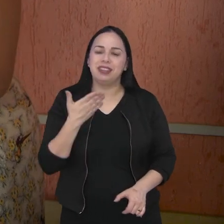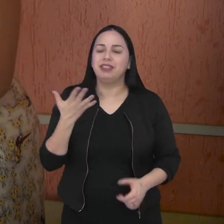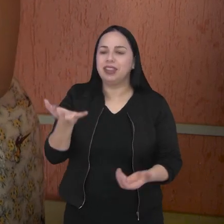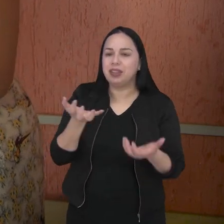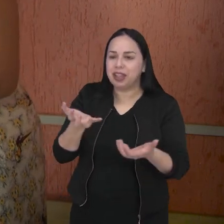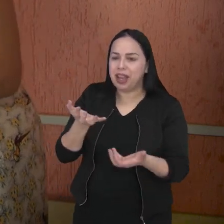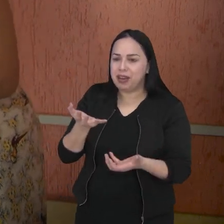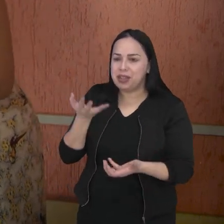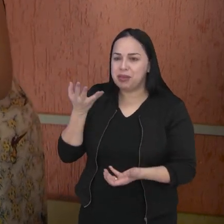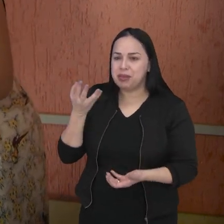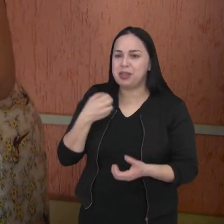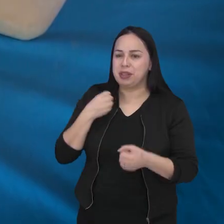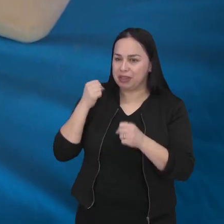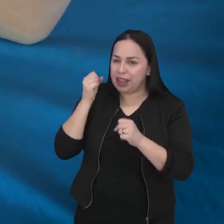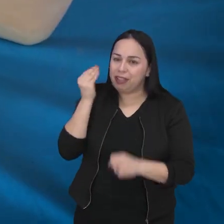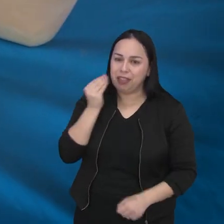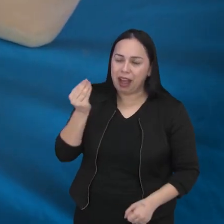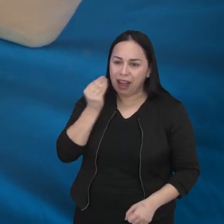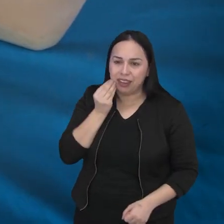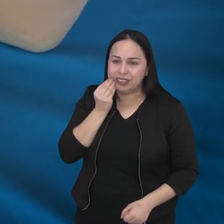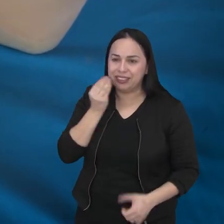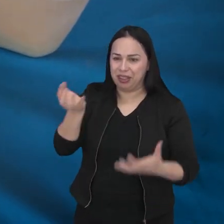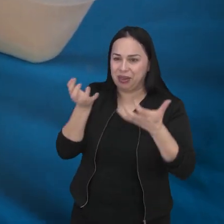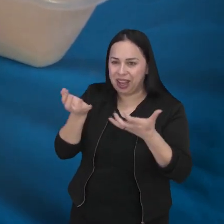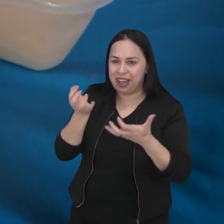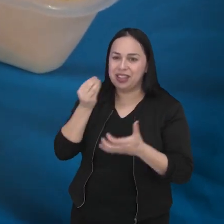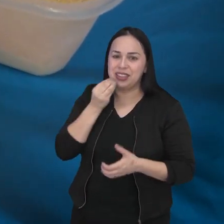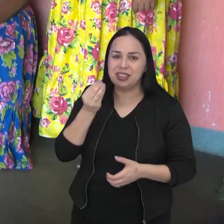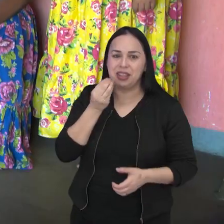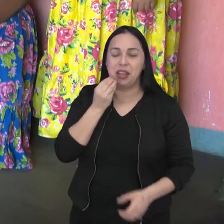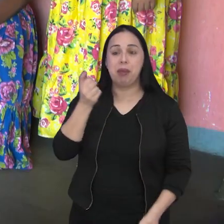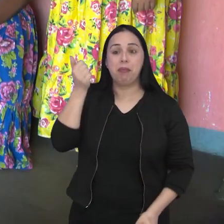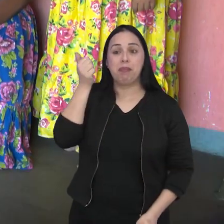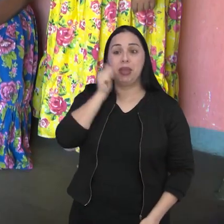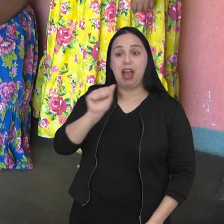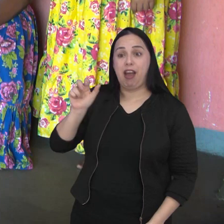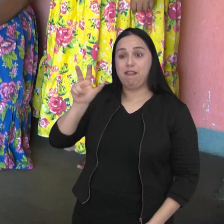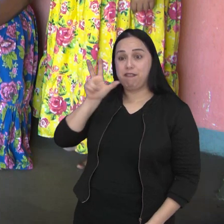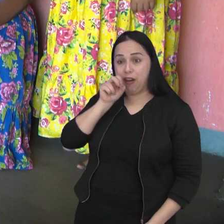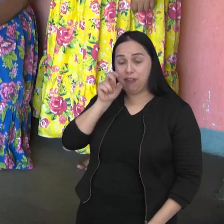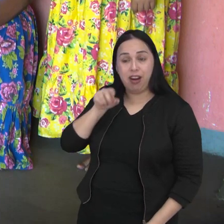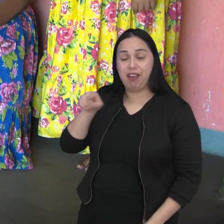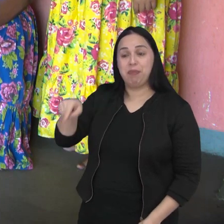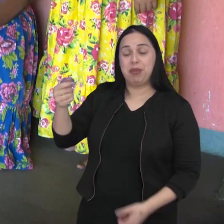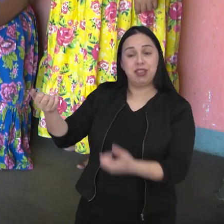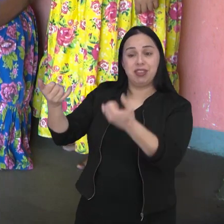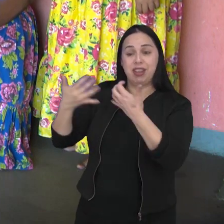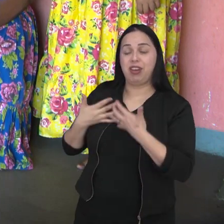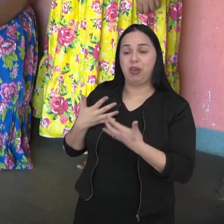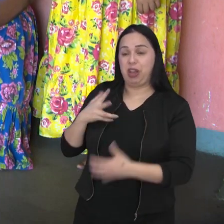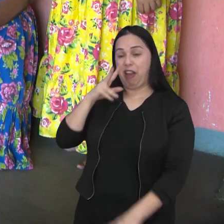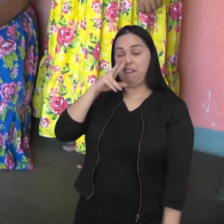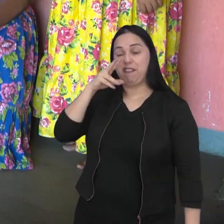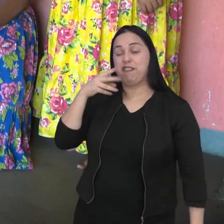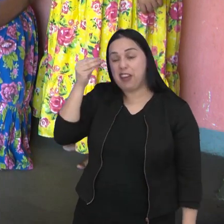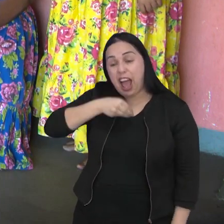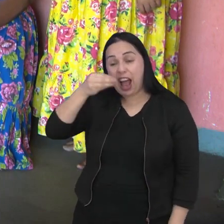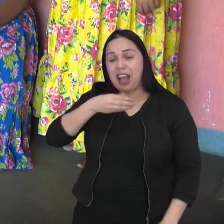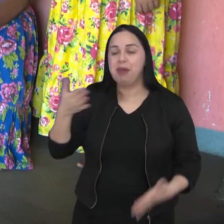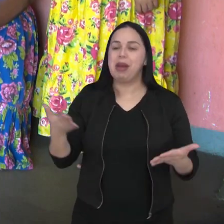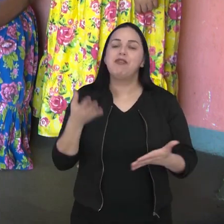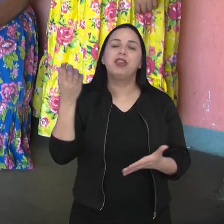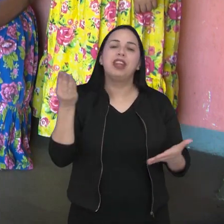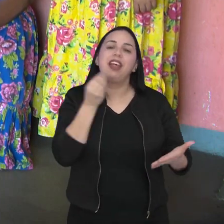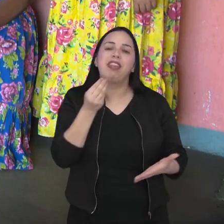Eu quero experimentar. Será que eu consigo? Consegue. A minha avó falava que eu não aguentava nem uma gata pelo rabo. Eu acho que não tem muita força, mas eu vou tentar.